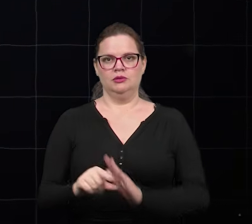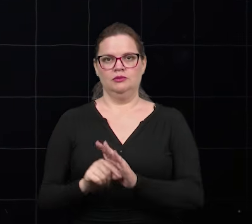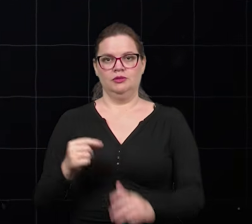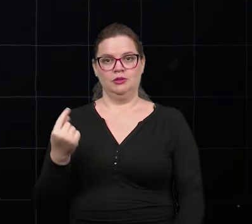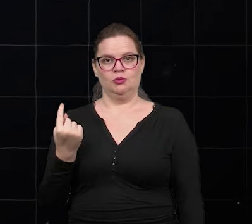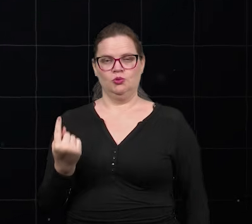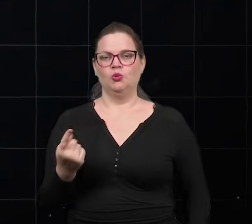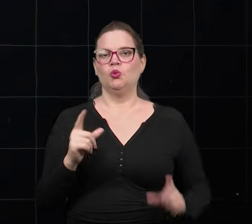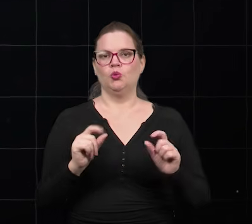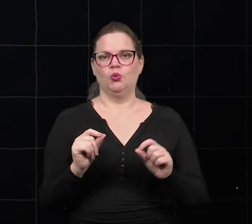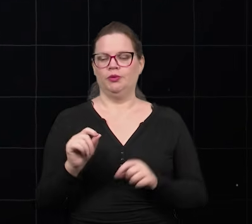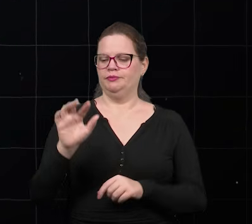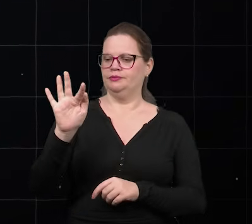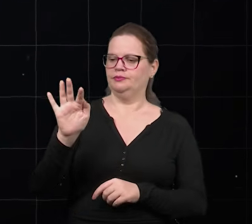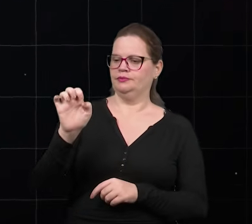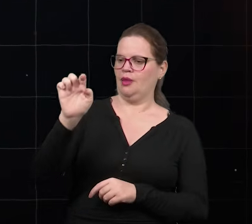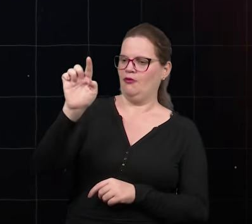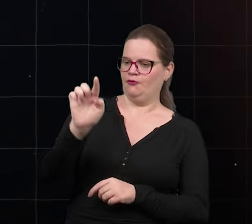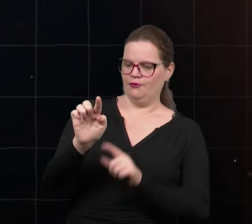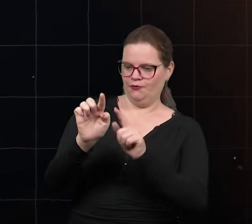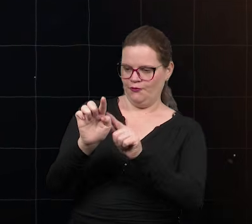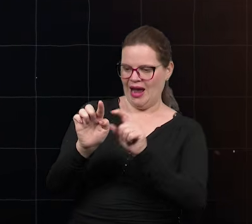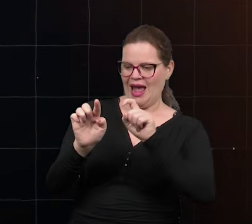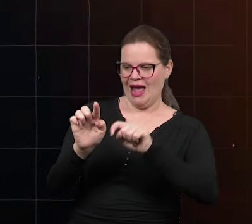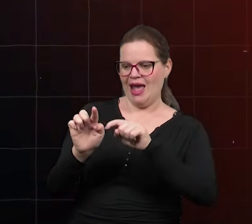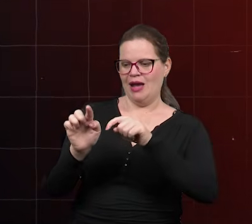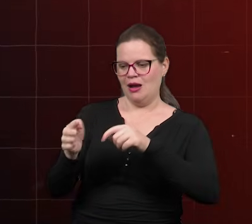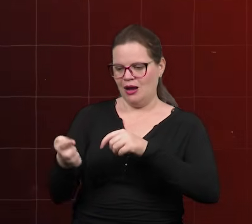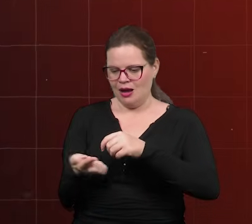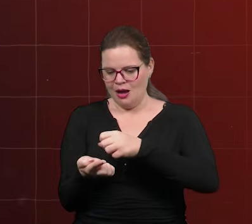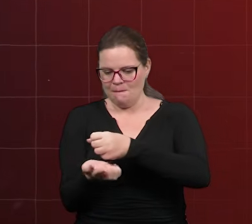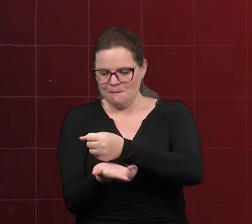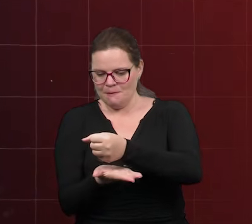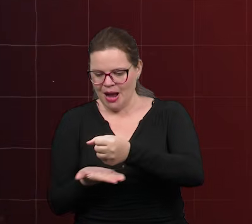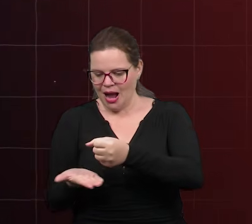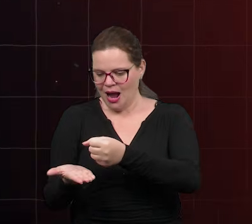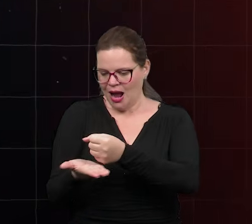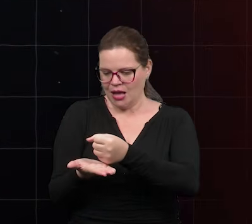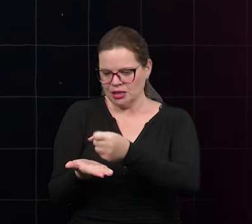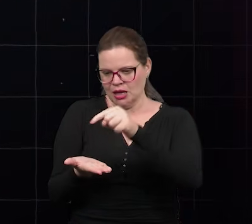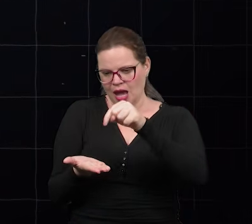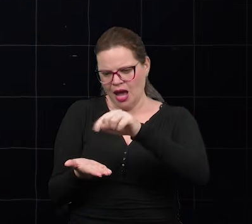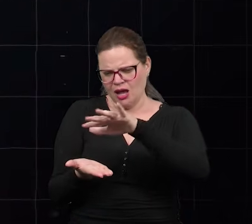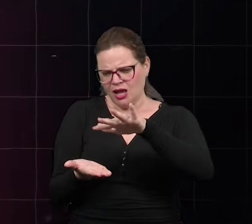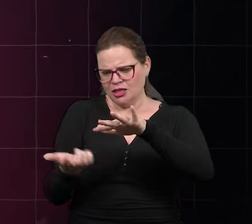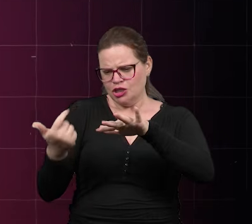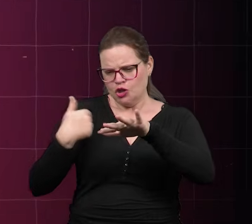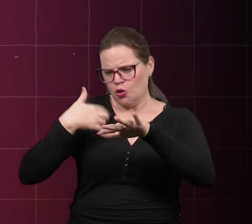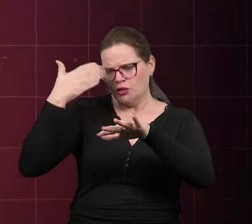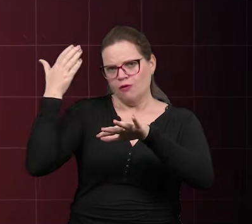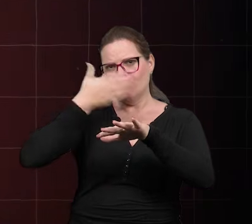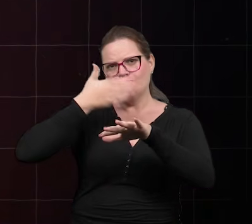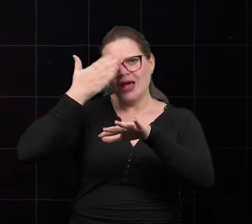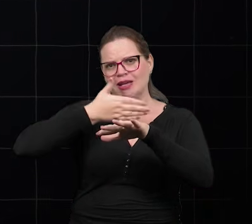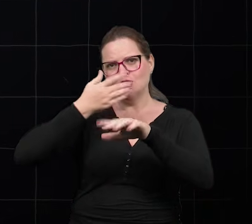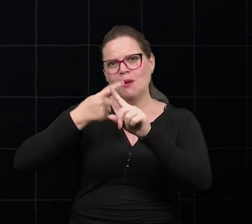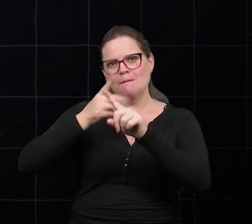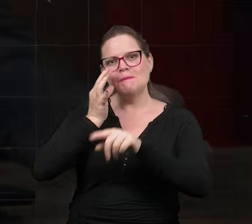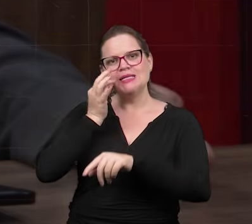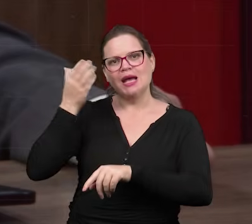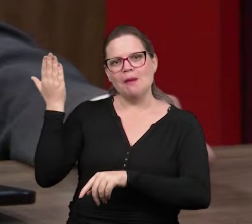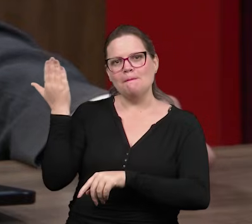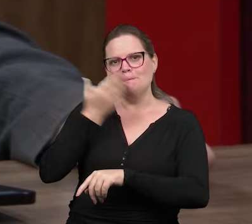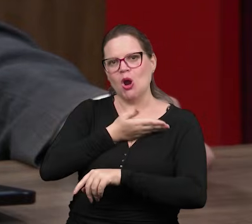é o firme fundamento das coisas que se esperam e a prova das coisas que se não veem.